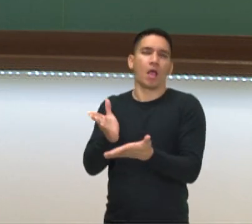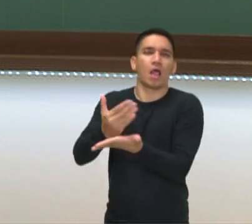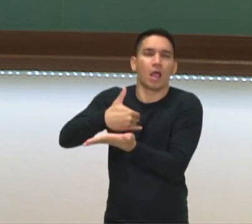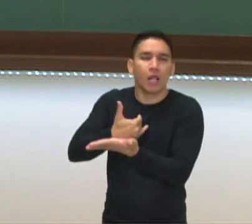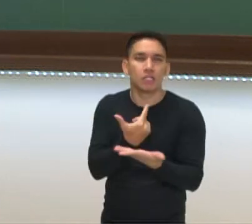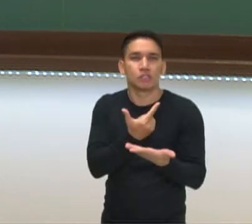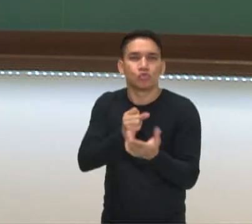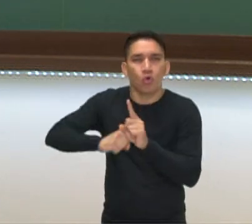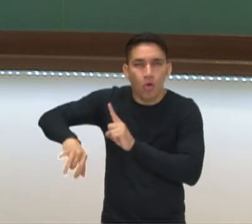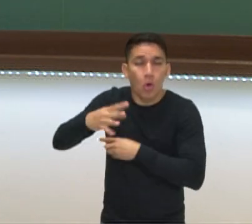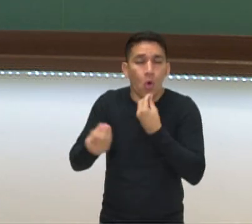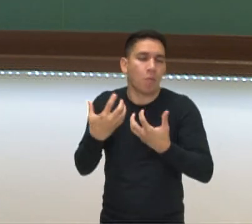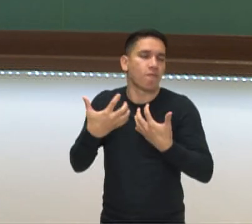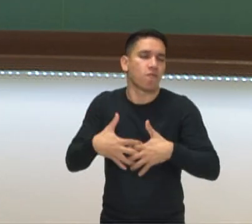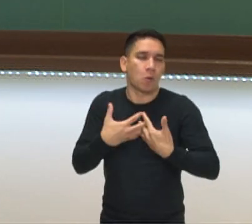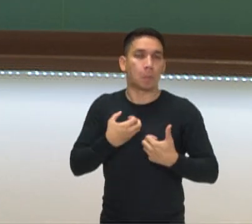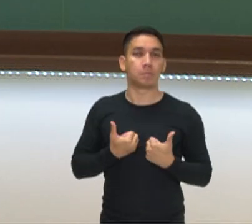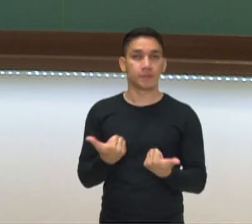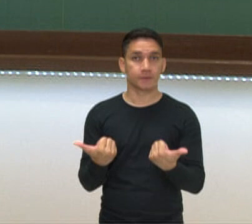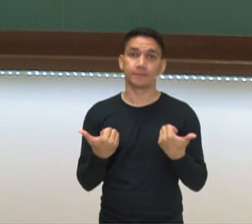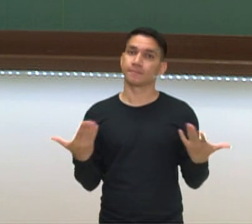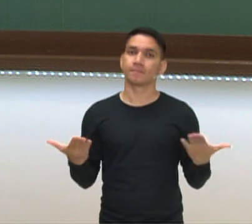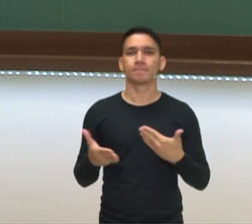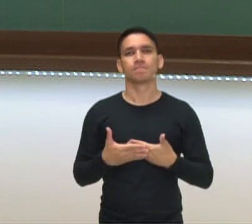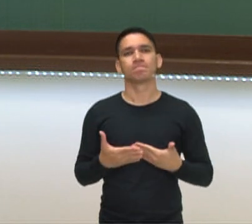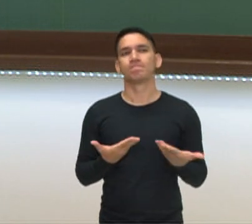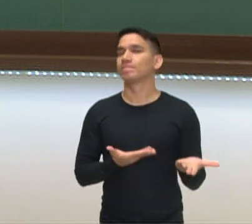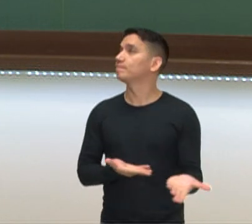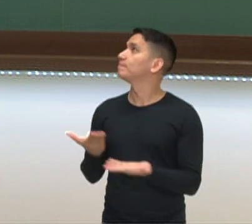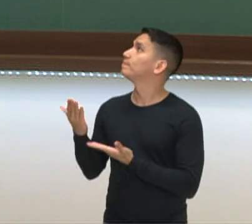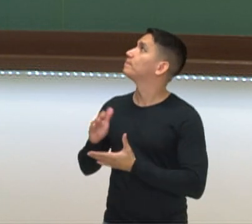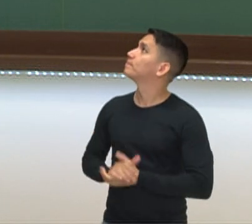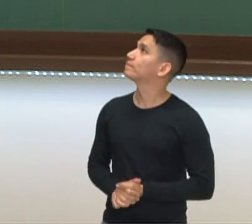como ela funciona bem. Por hoje é isso,